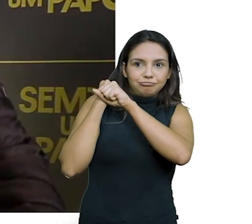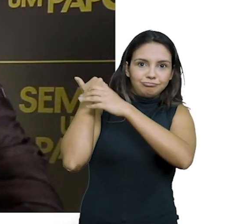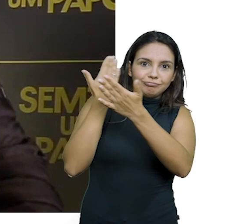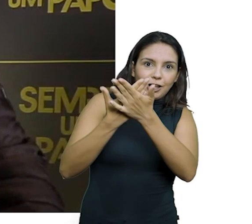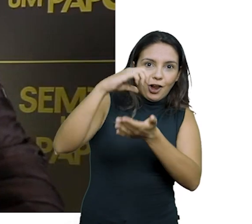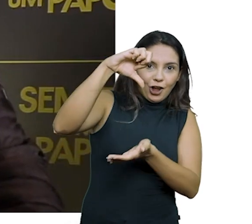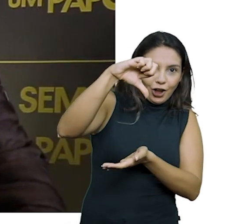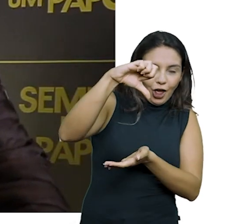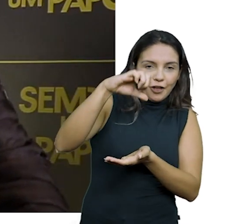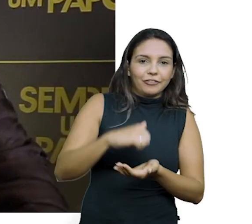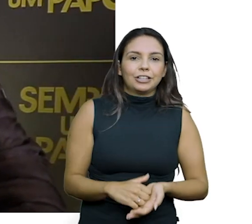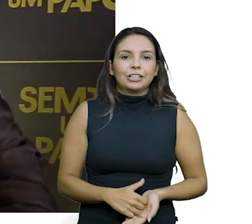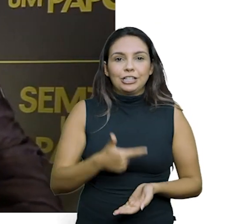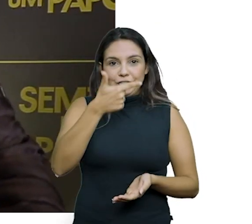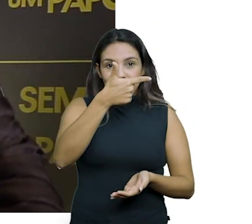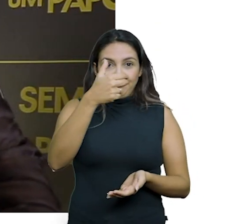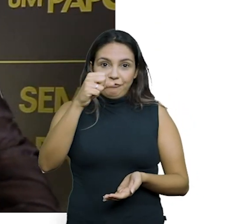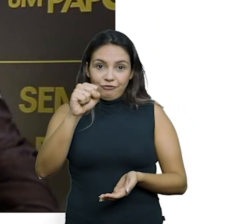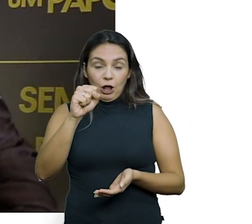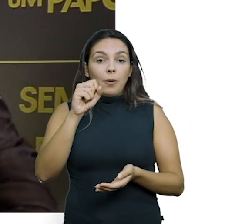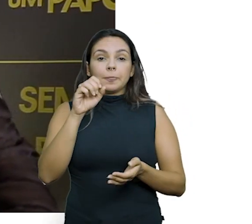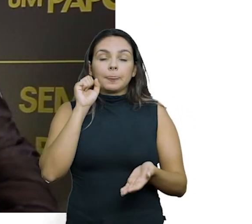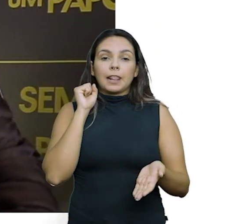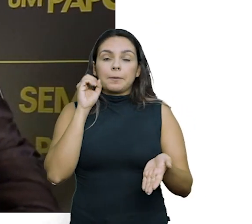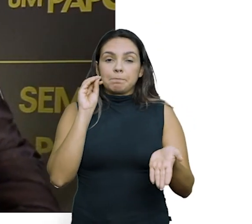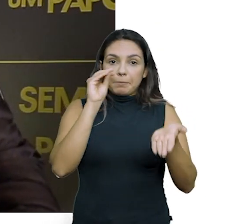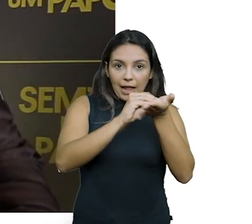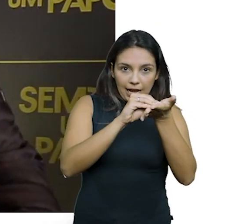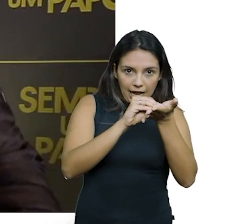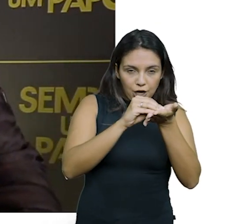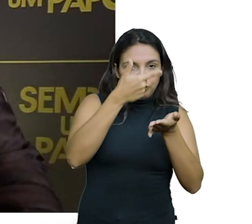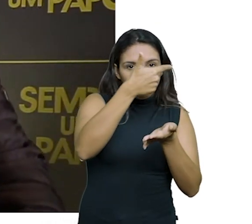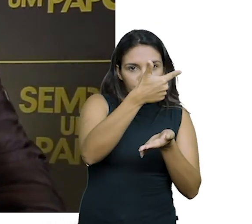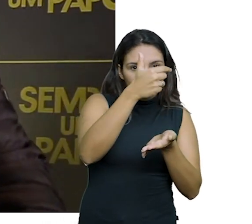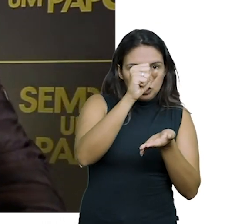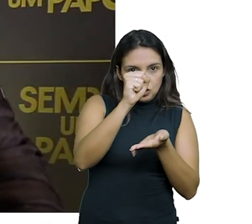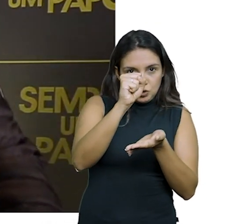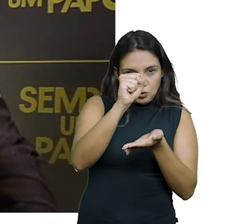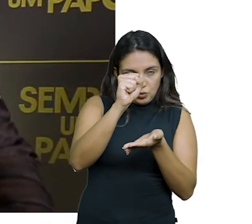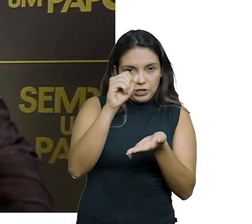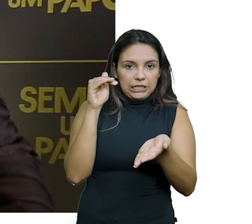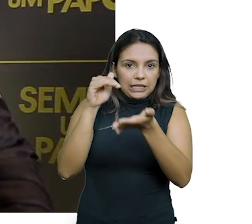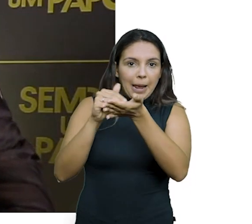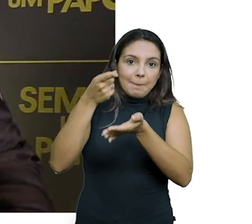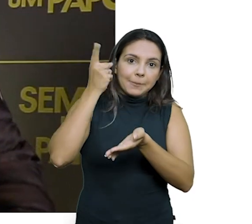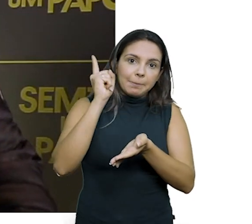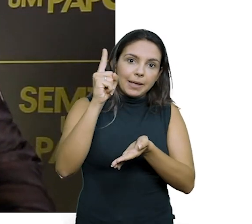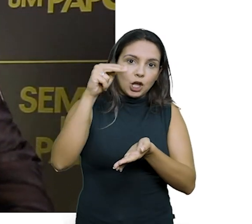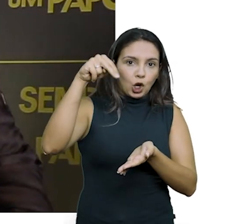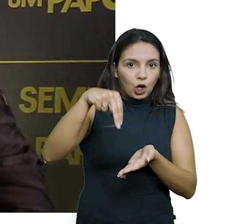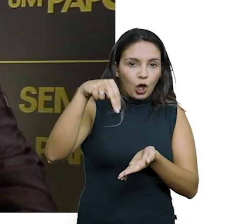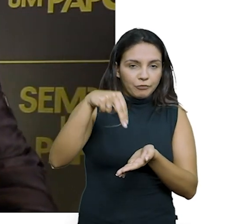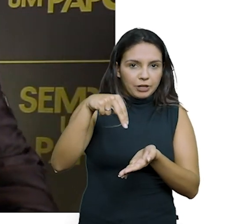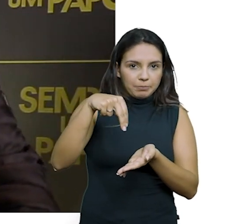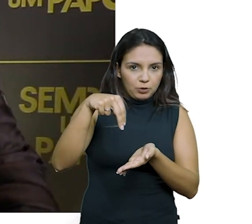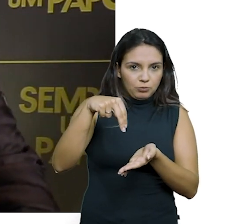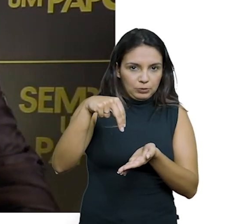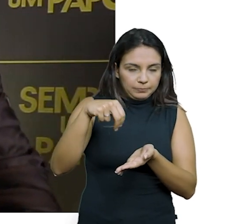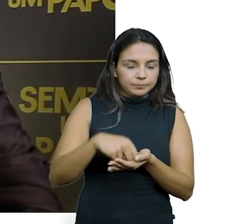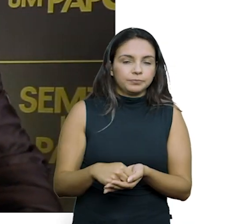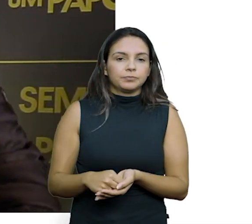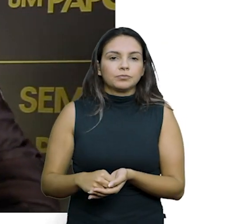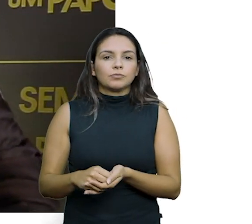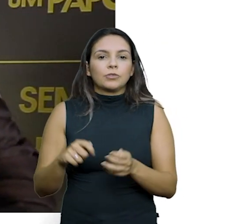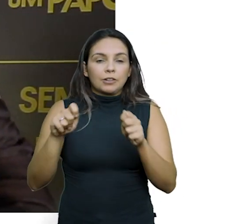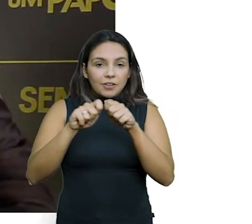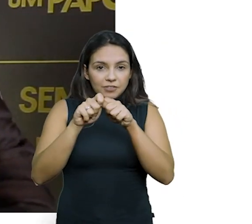sim está entre 28 e 1º de novembro. Vamos tentar fazer presencial metade